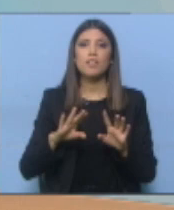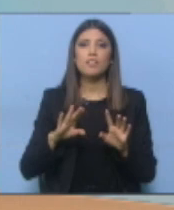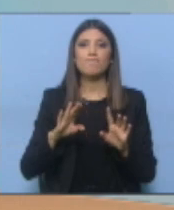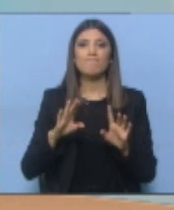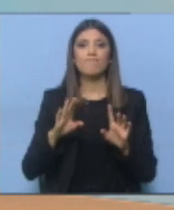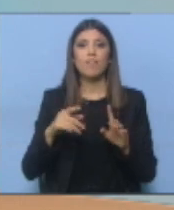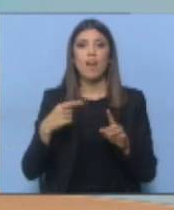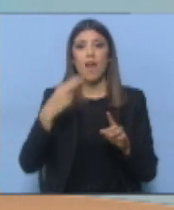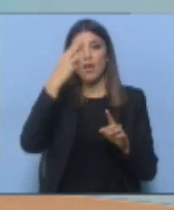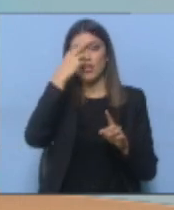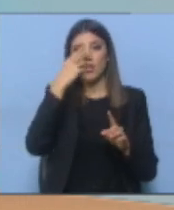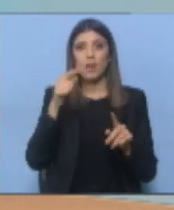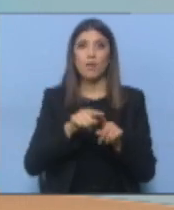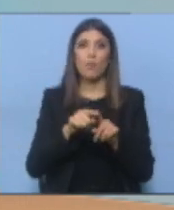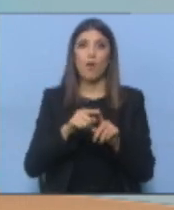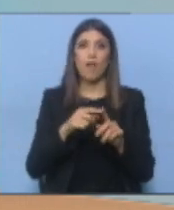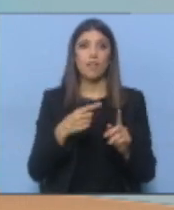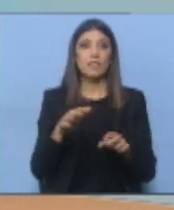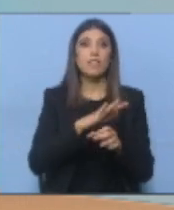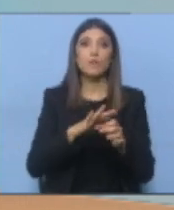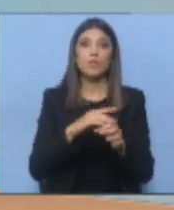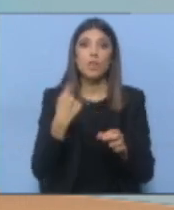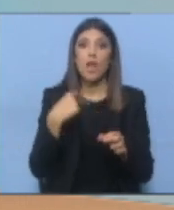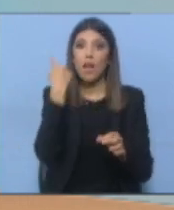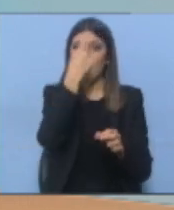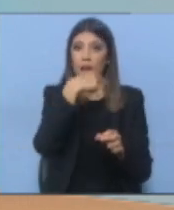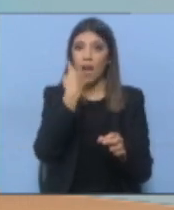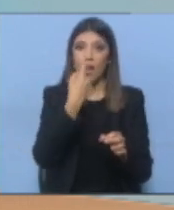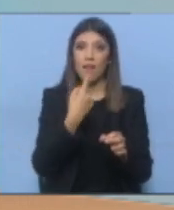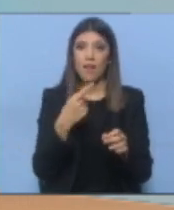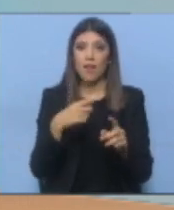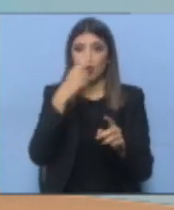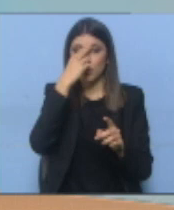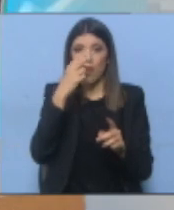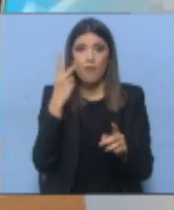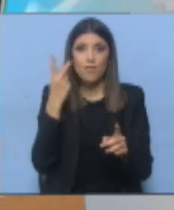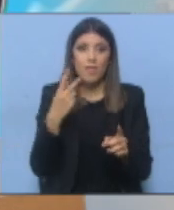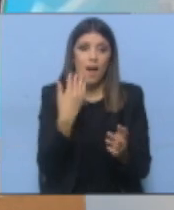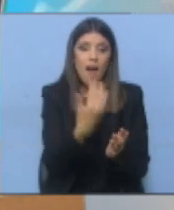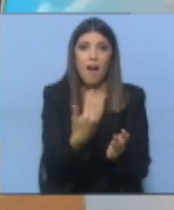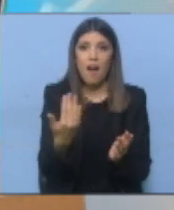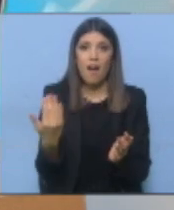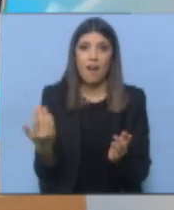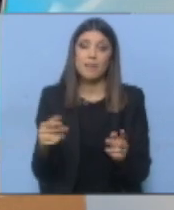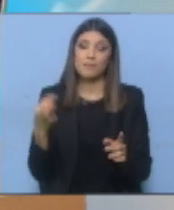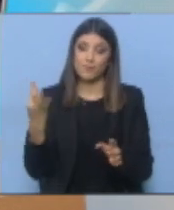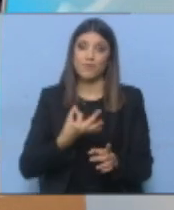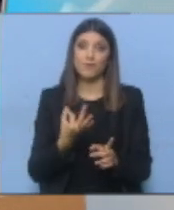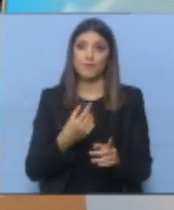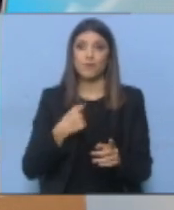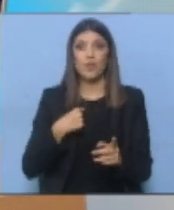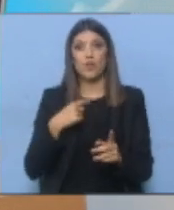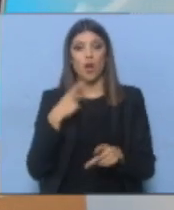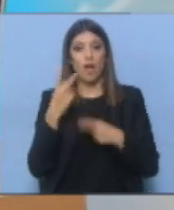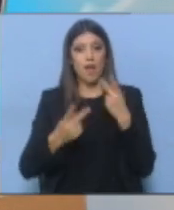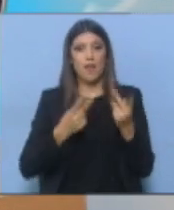rosto, não é? Estas situações têm um rosto concreto e histórias de vida. Isto, de facto, é uma análise fina das situações em concreto